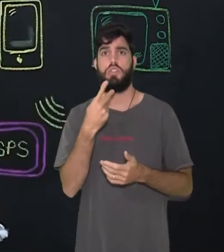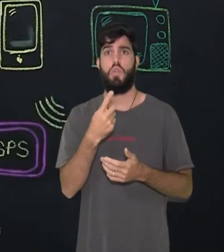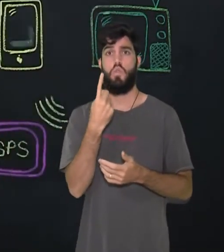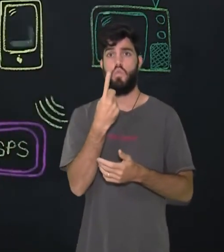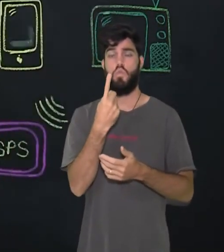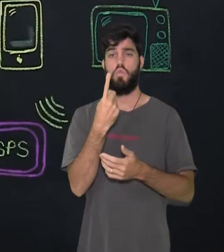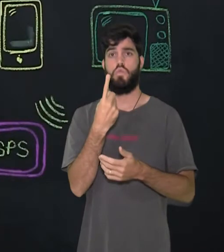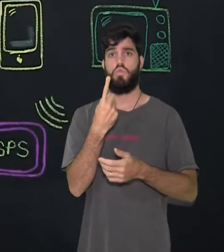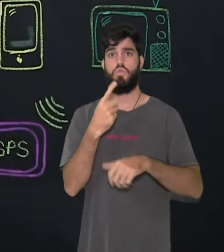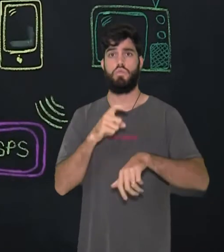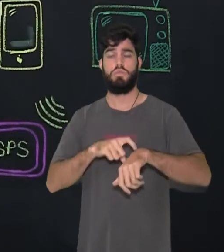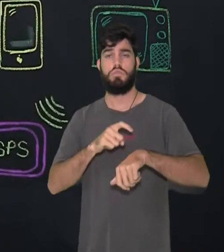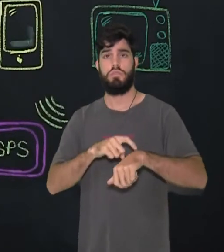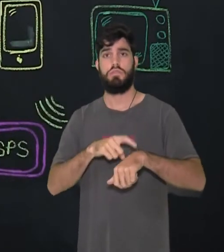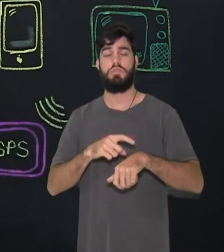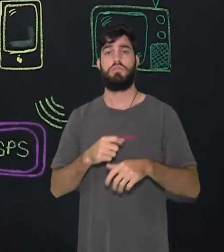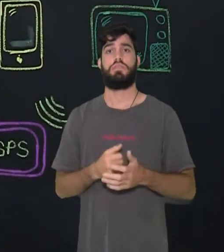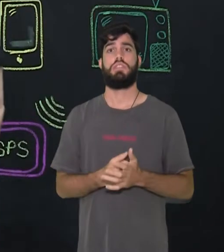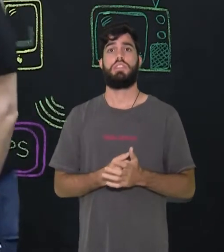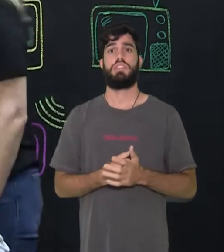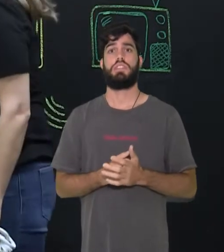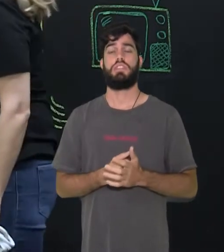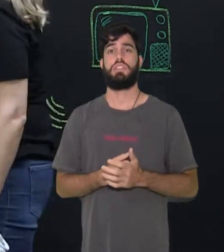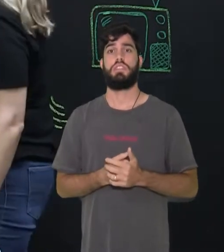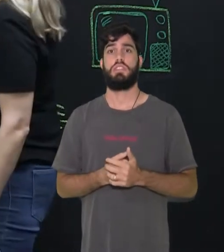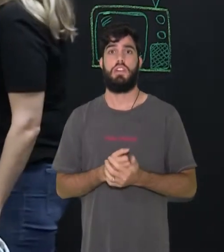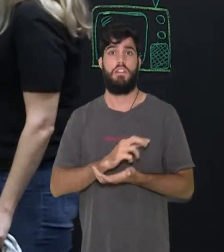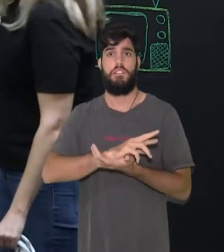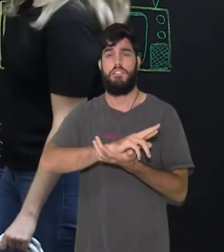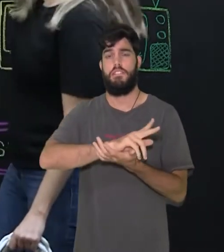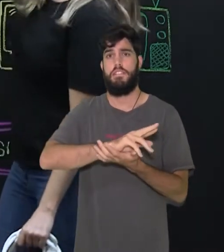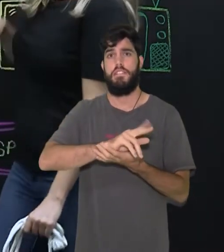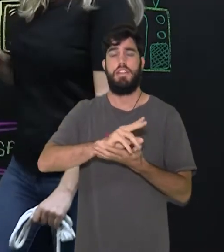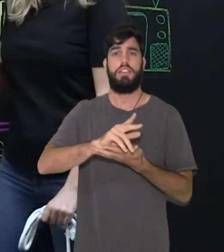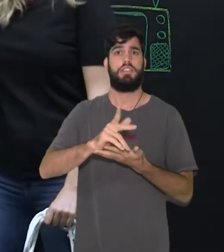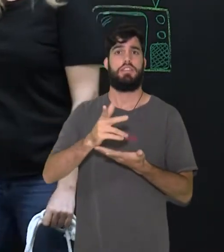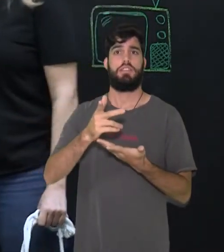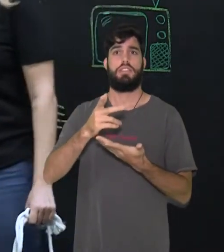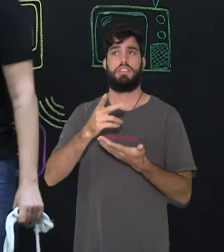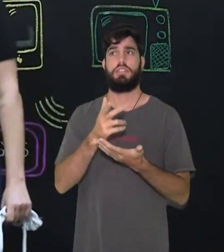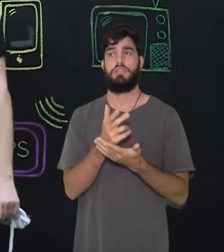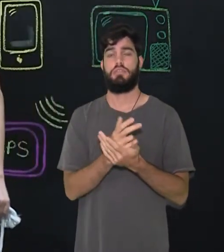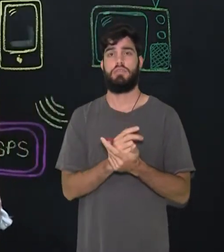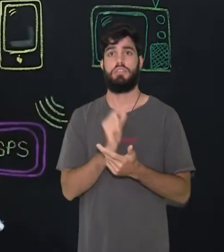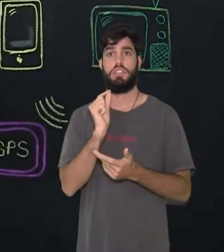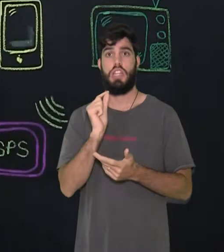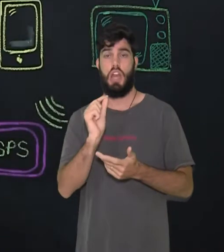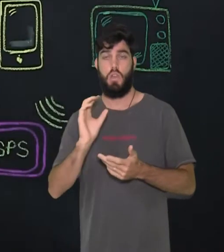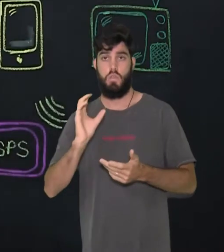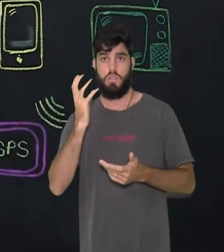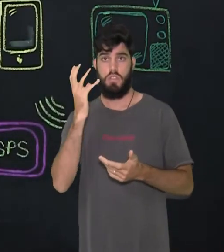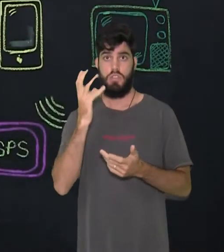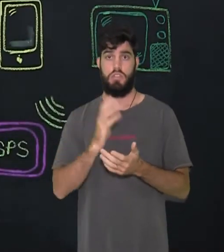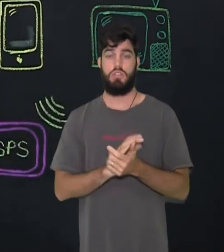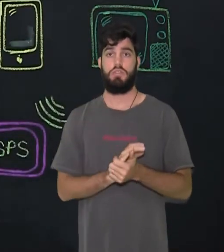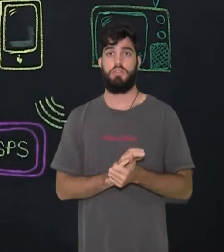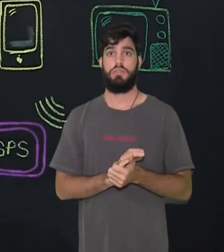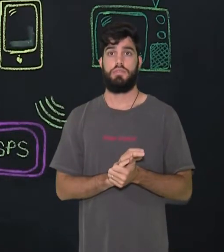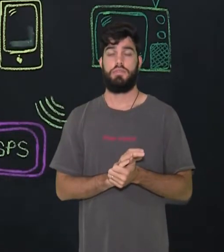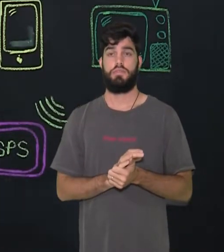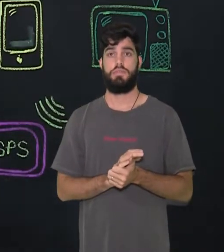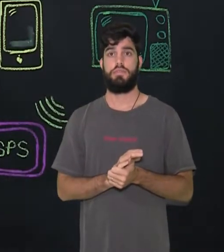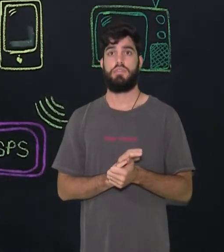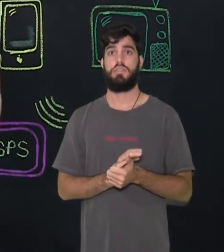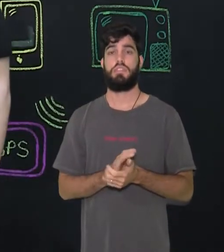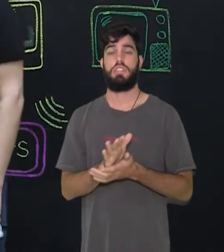segundo, sim, meus senhores, um segundo, muitas vezes vários desses daqui acontecem. Então a frequência nada mais